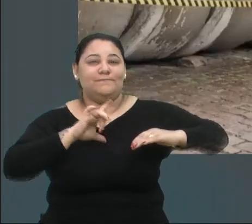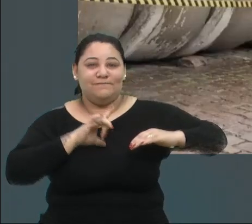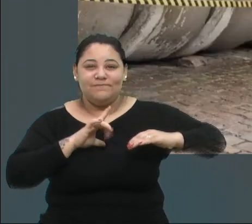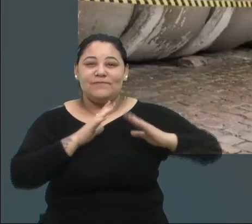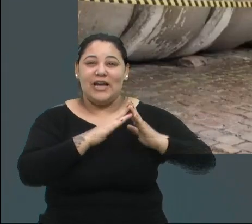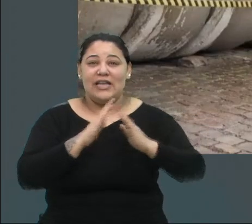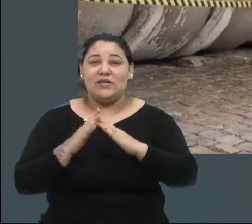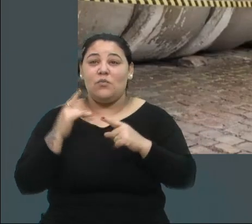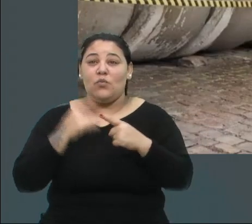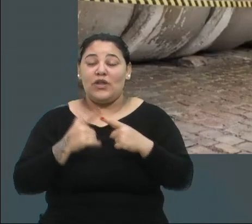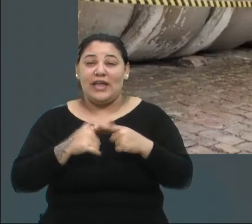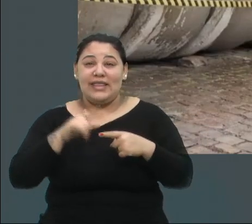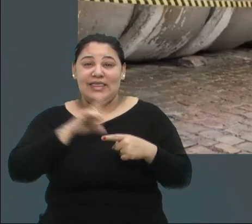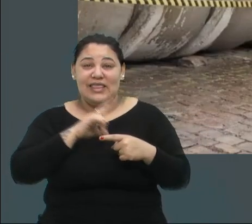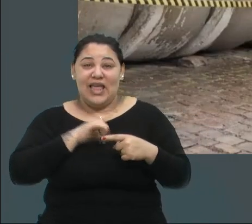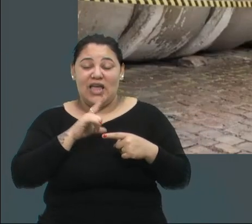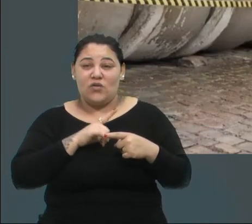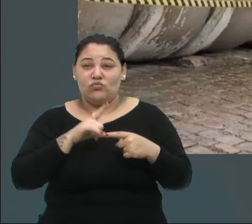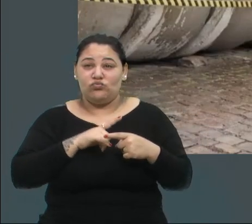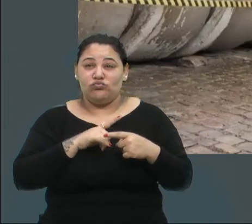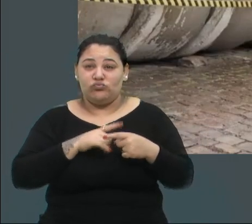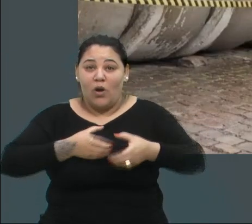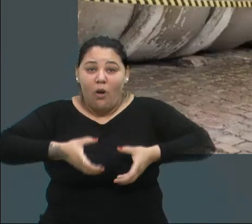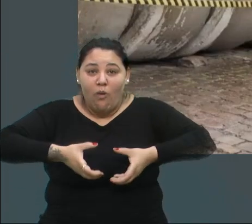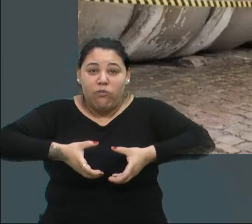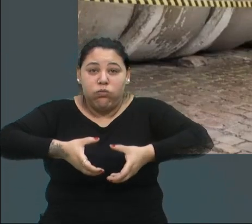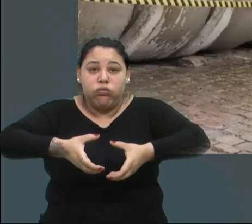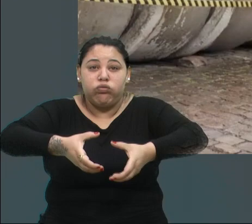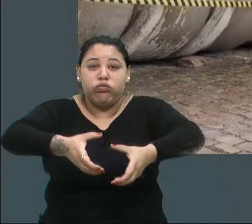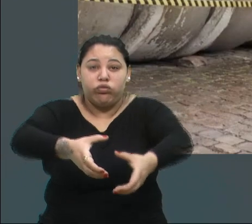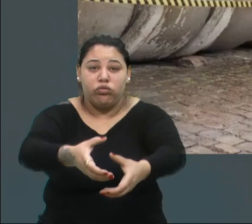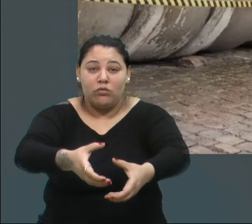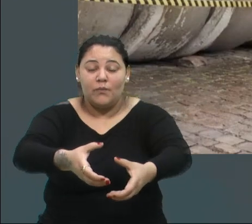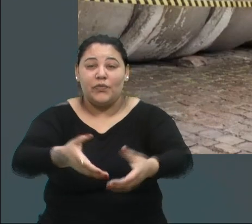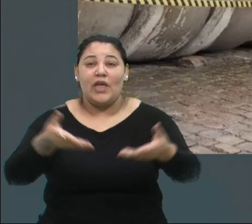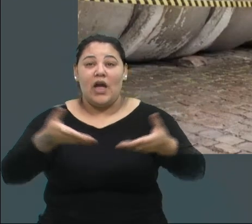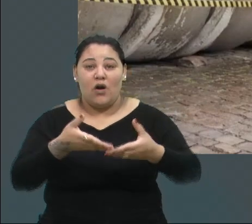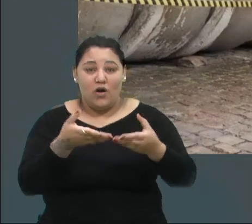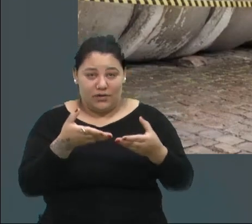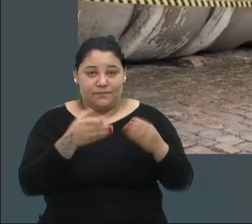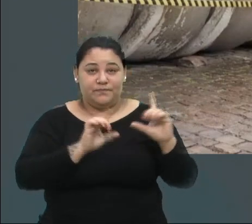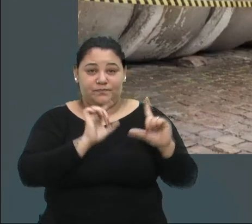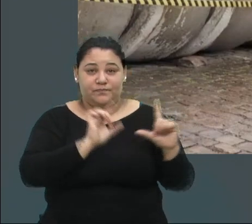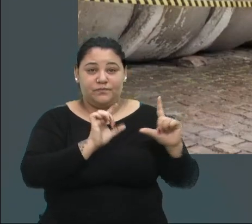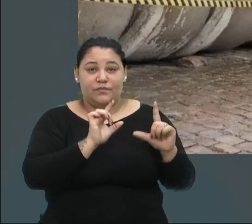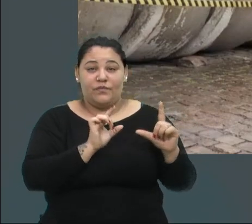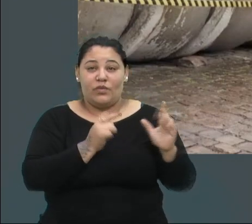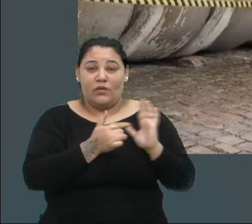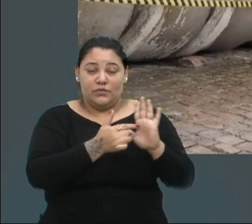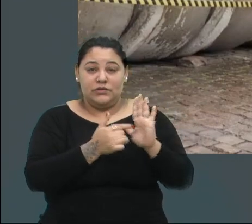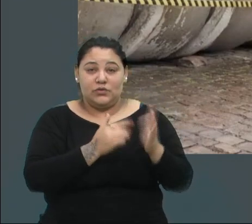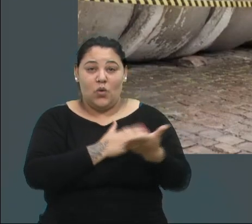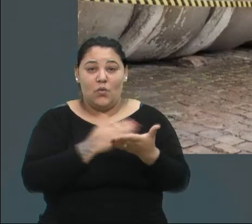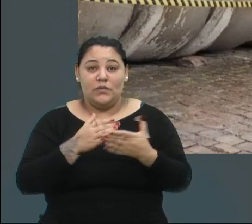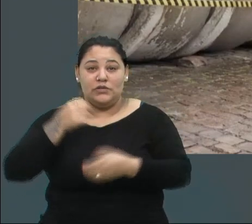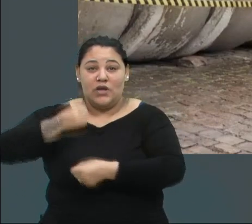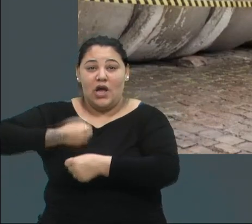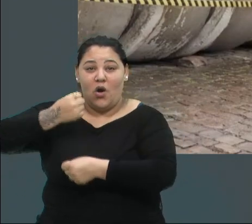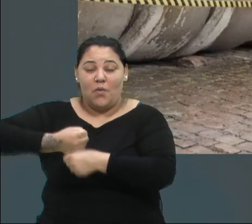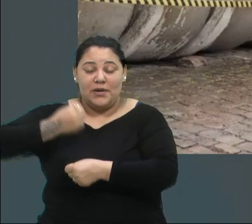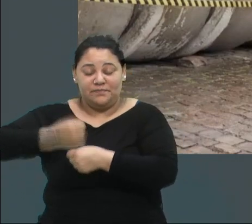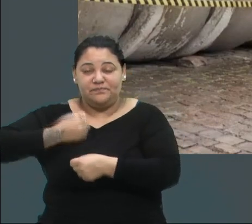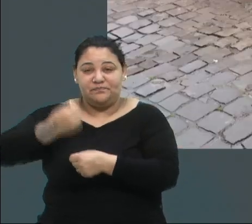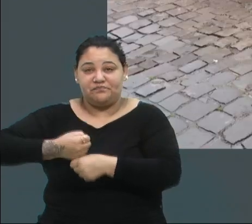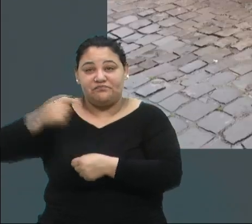existe um valão. E aí na TV Câmara está sendo exibido as imagens do início dessas obras nessa terça-feira,